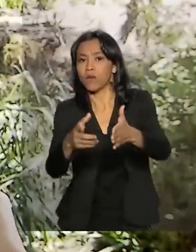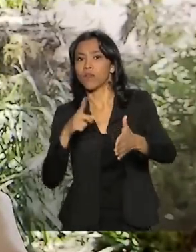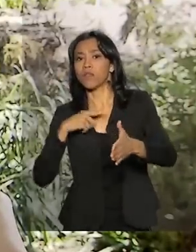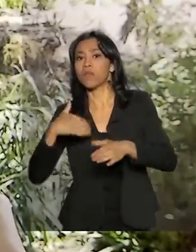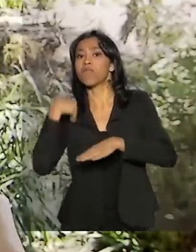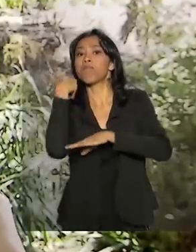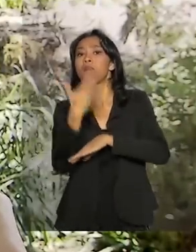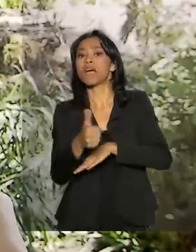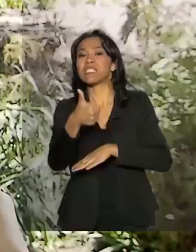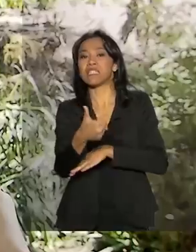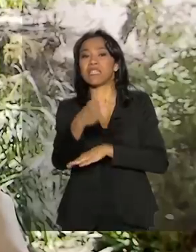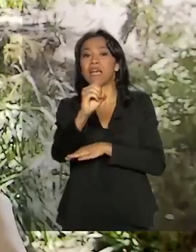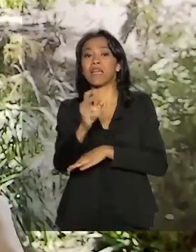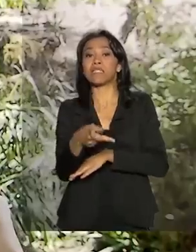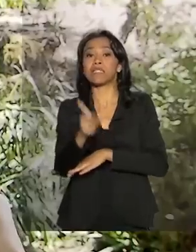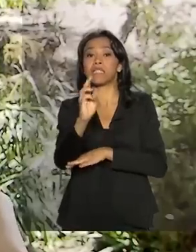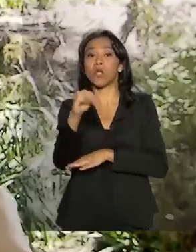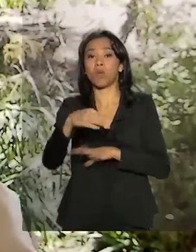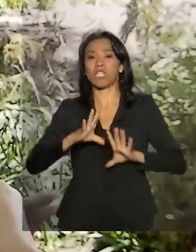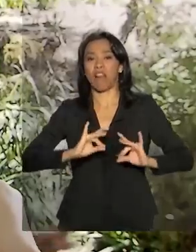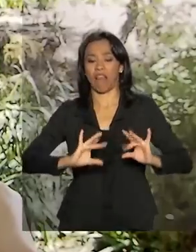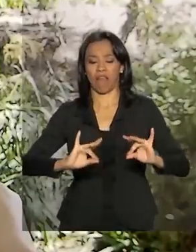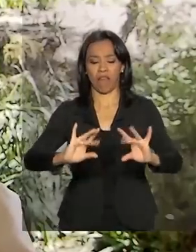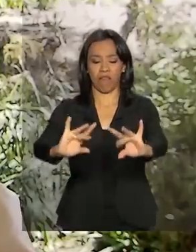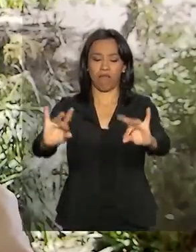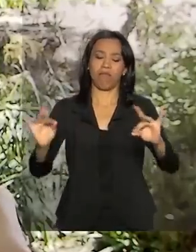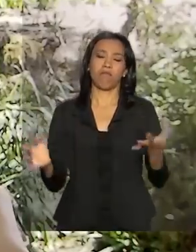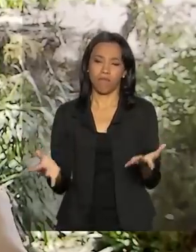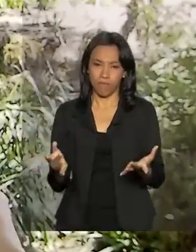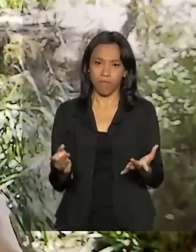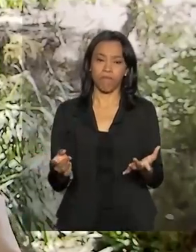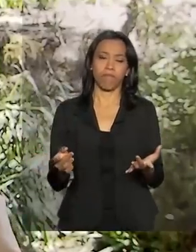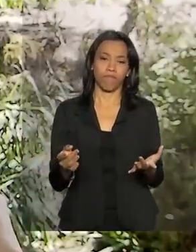10 quilômetros de lama, em extensão de